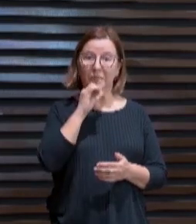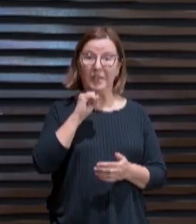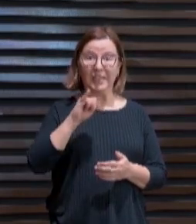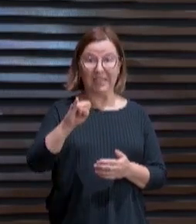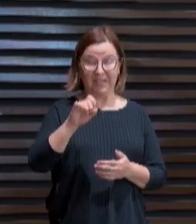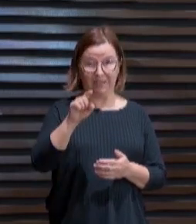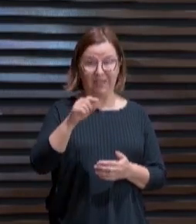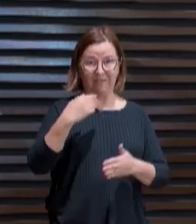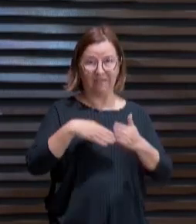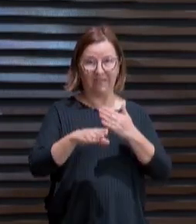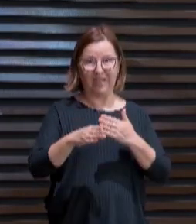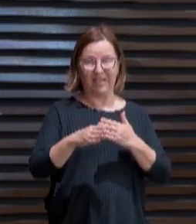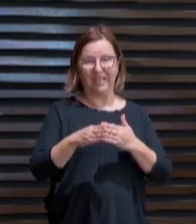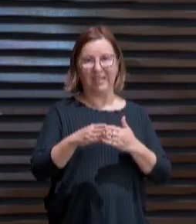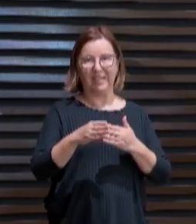almoço